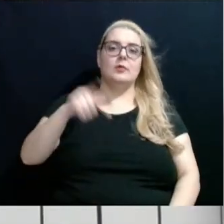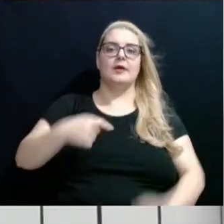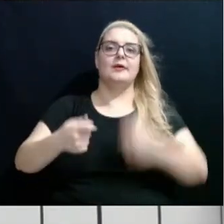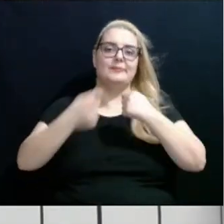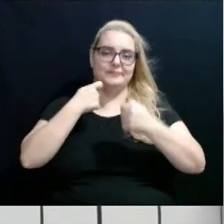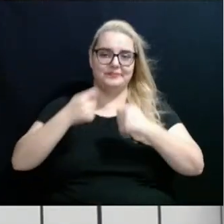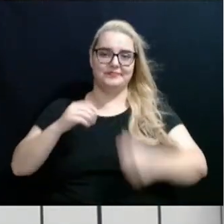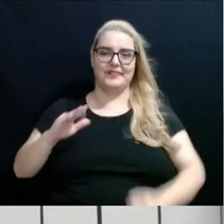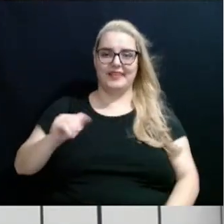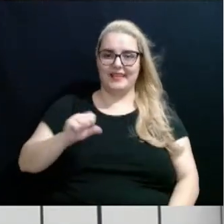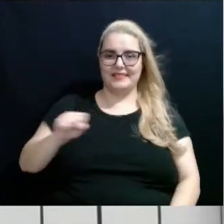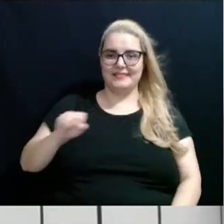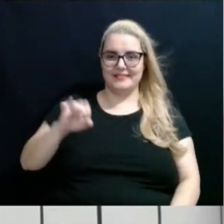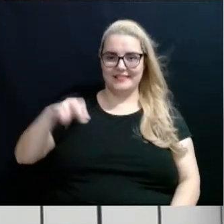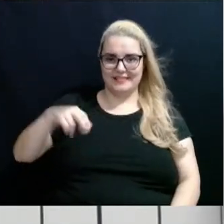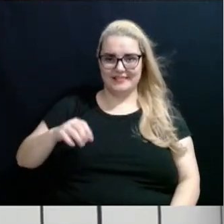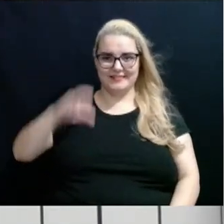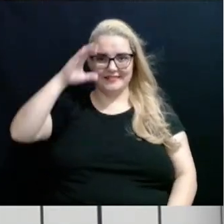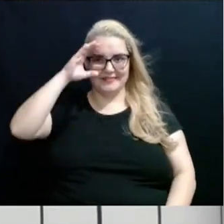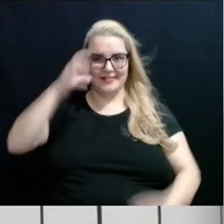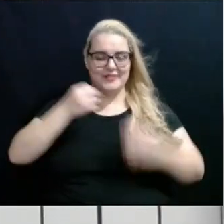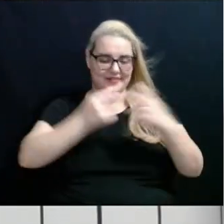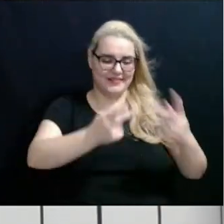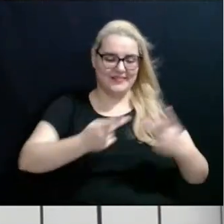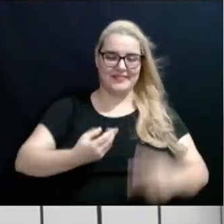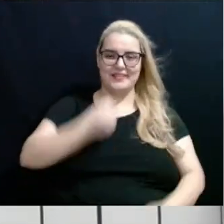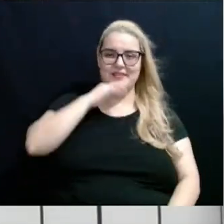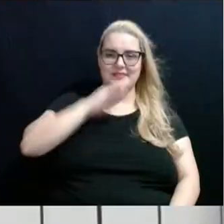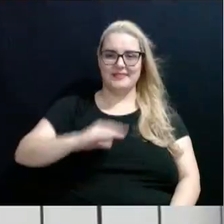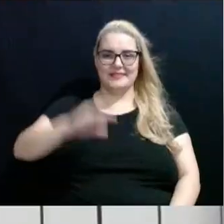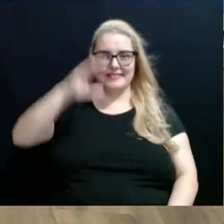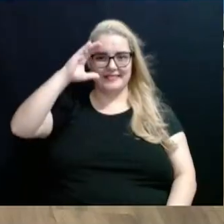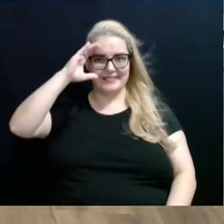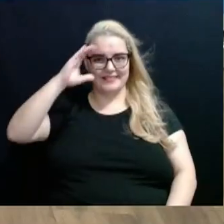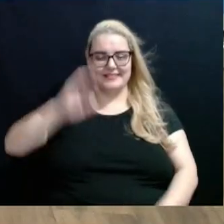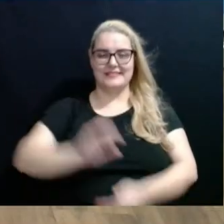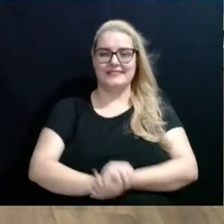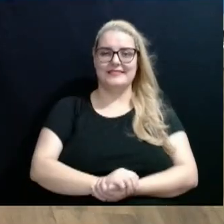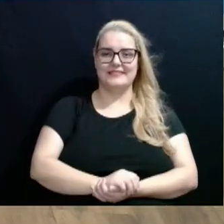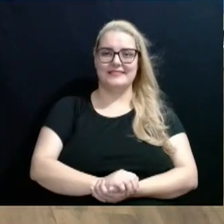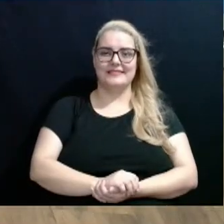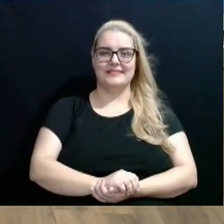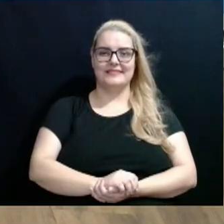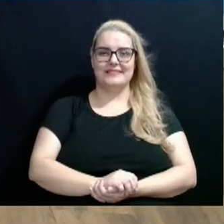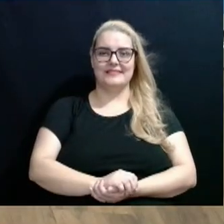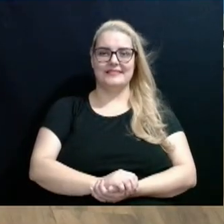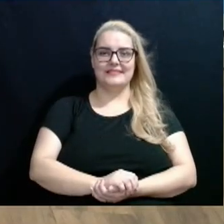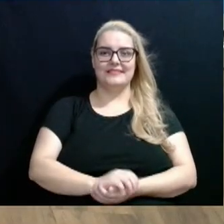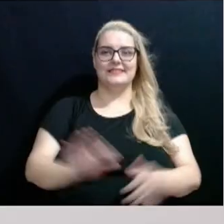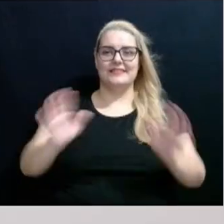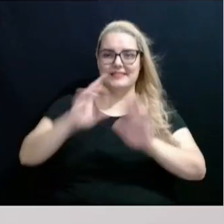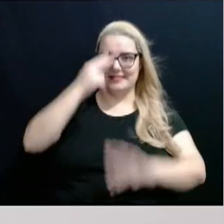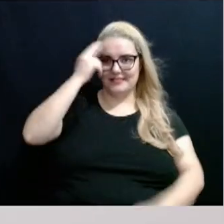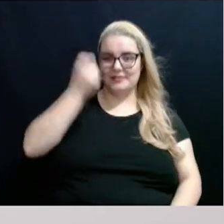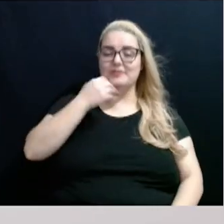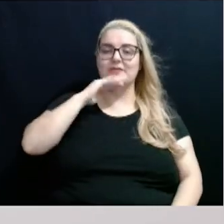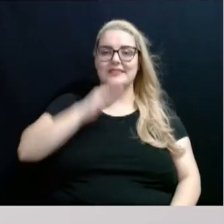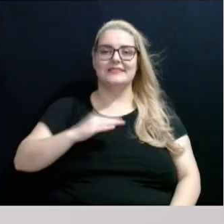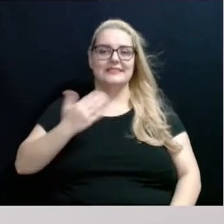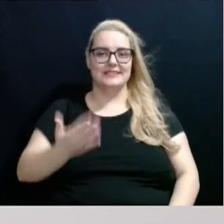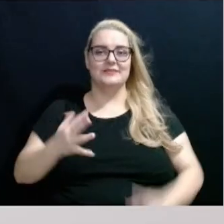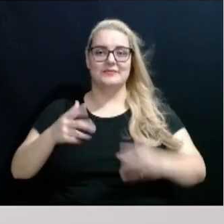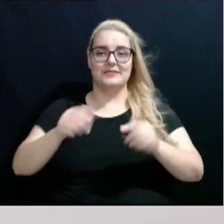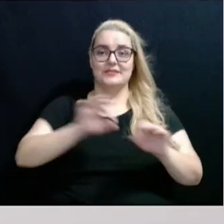Cassiane Alves. Seja bem-vinda e boa tarde, Cassi. Oi, Gabriel, boa tarde para você, para todo mundo